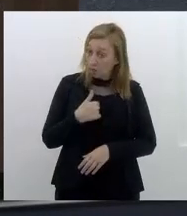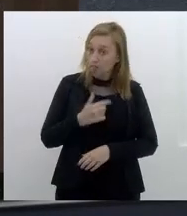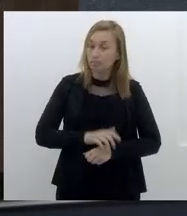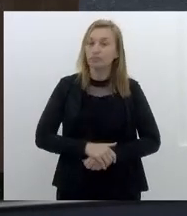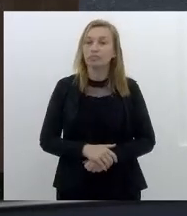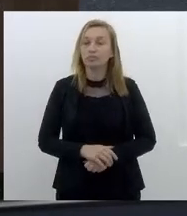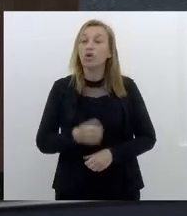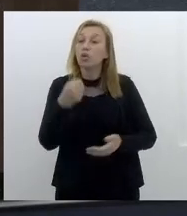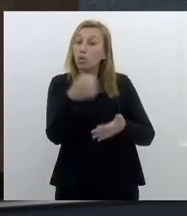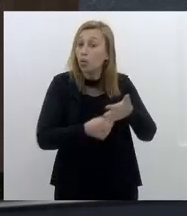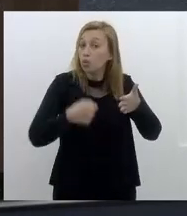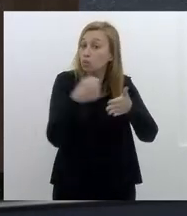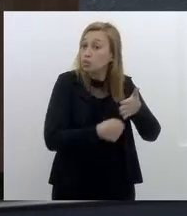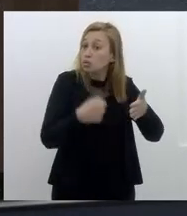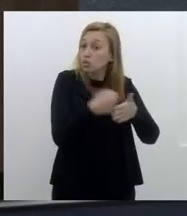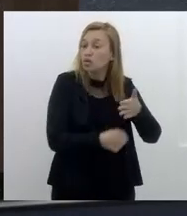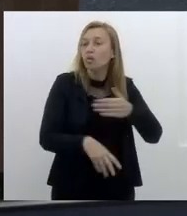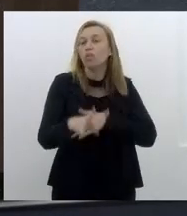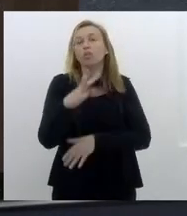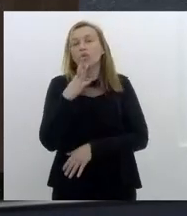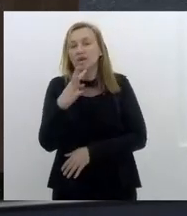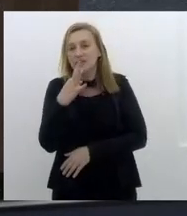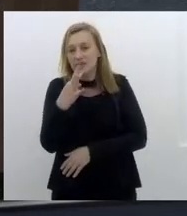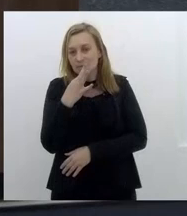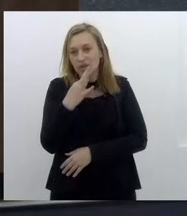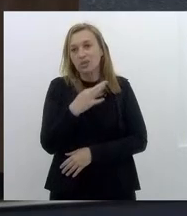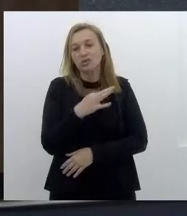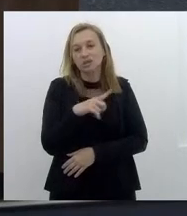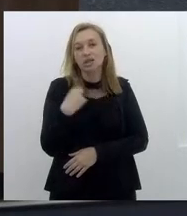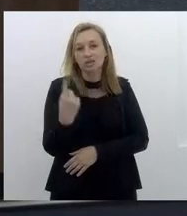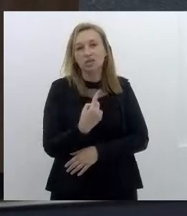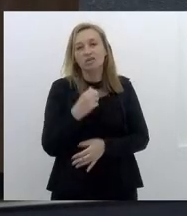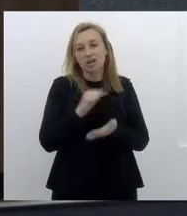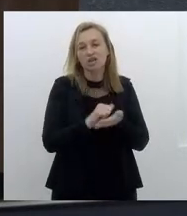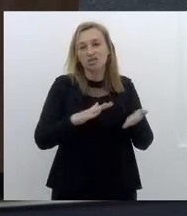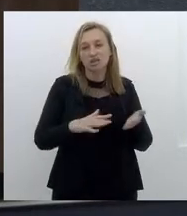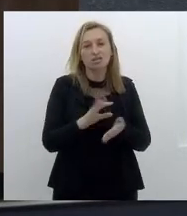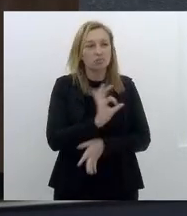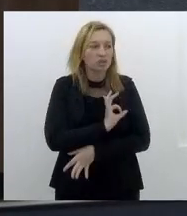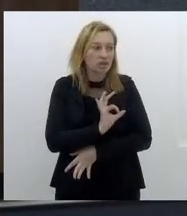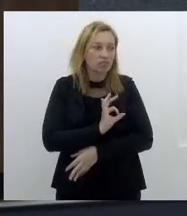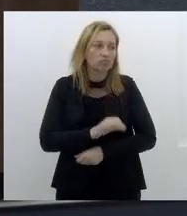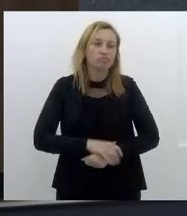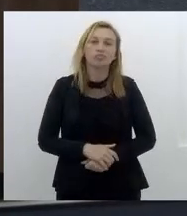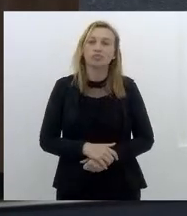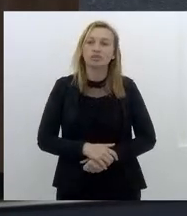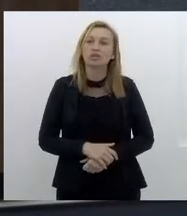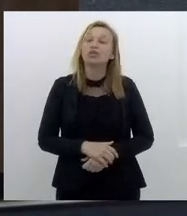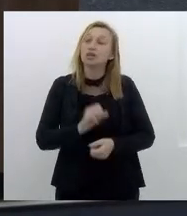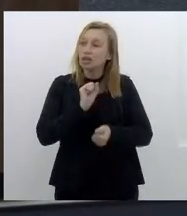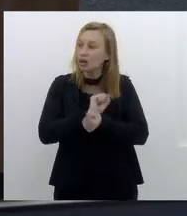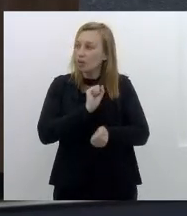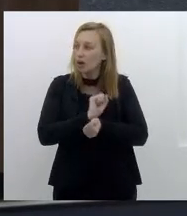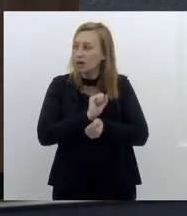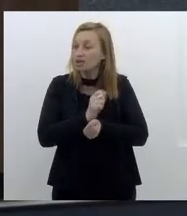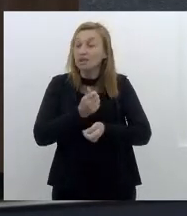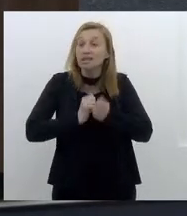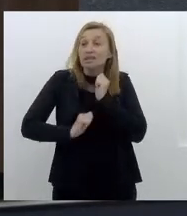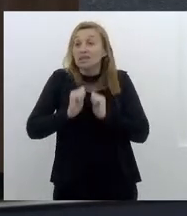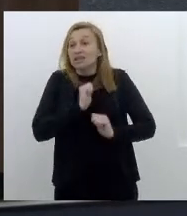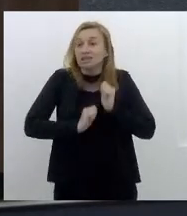eu lutam pelo reconhecimento da nossa atividade policial e aguardam